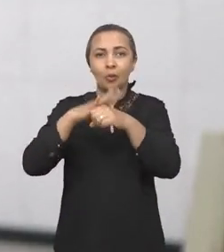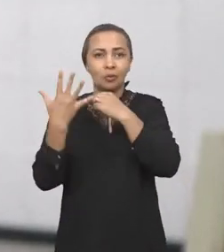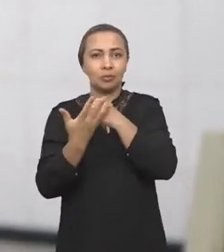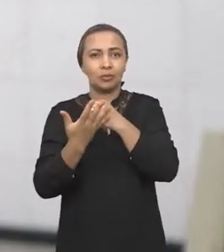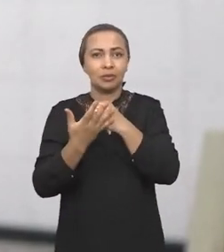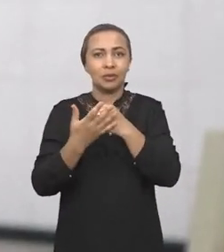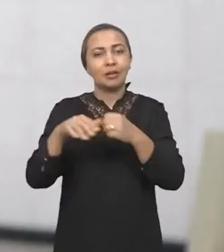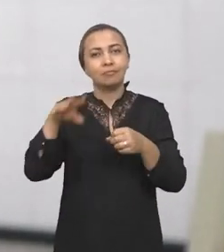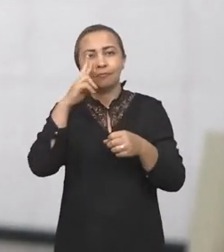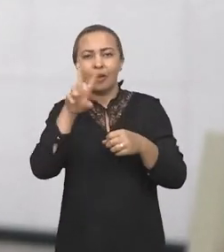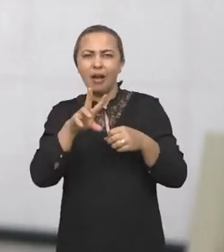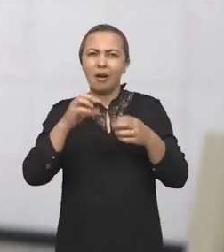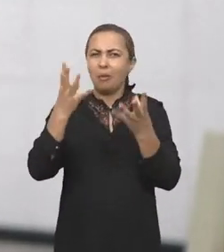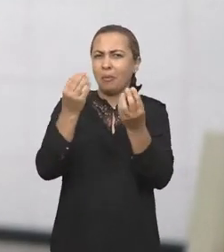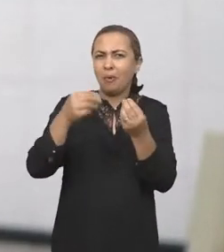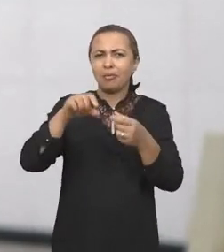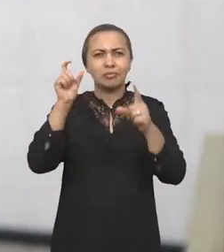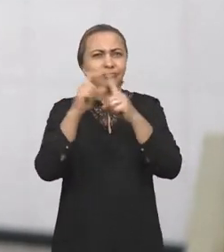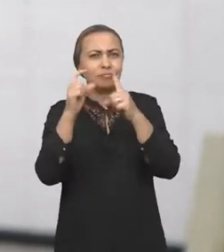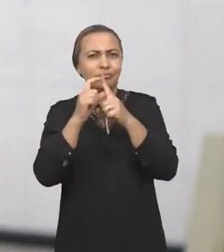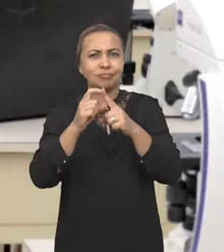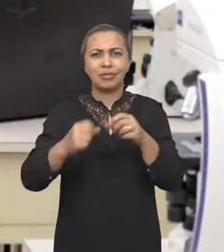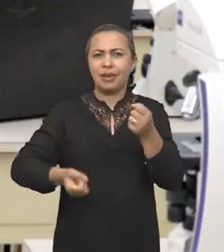perder um pouco nesse monte de palavras estranhas,